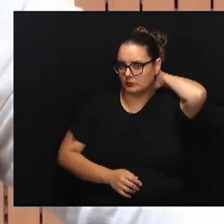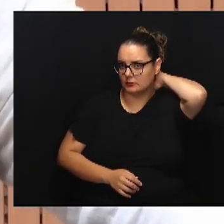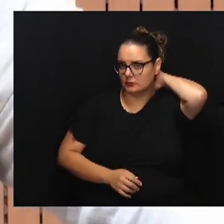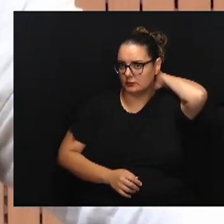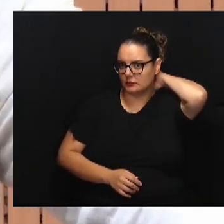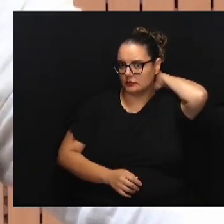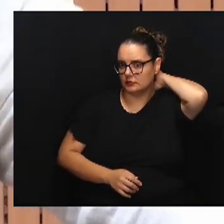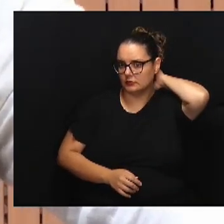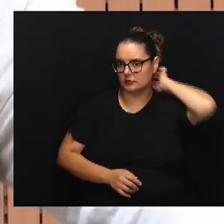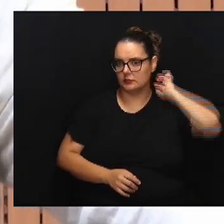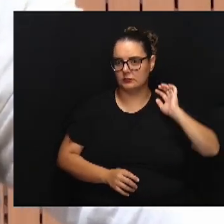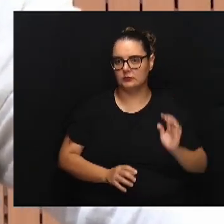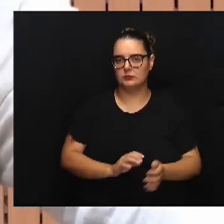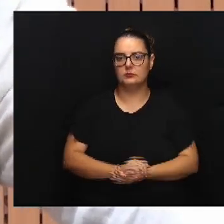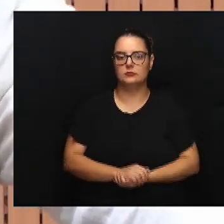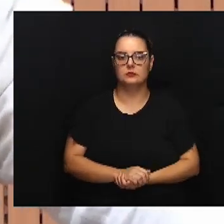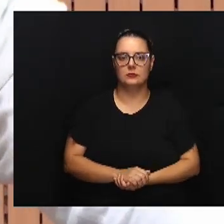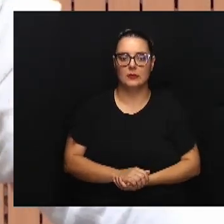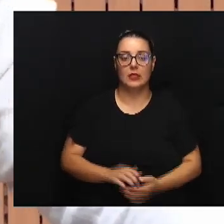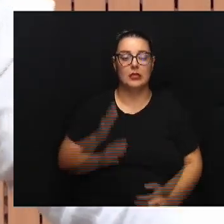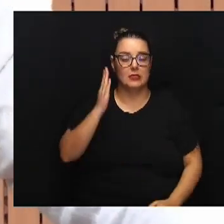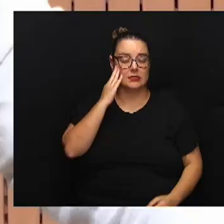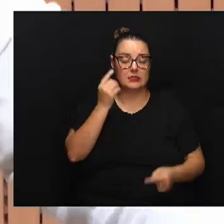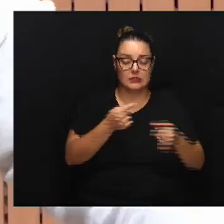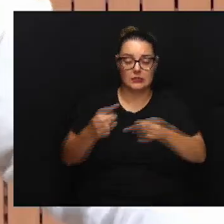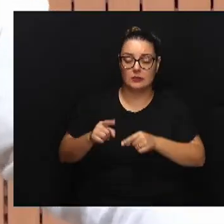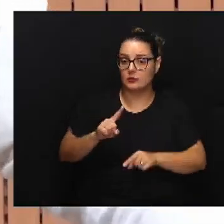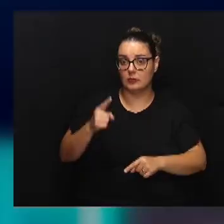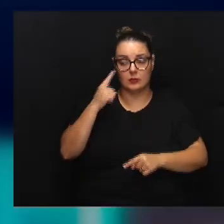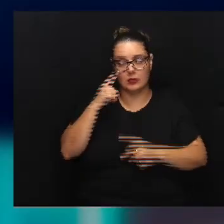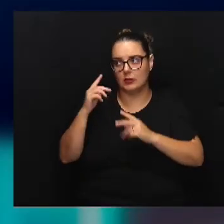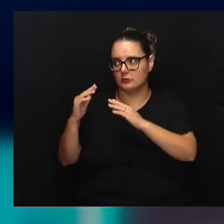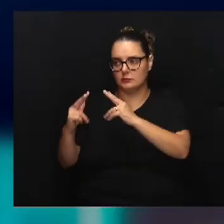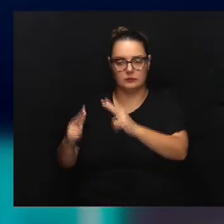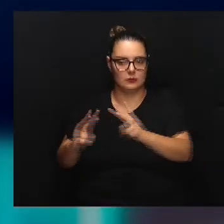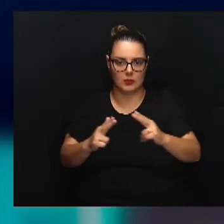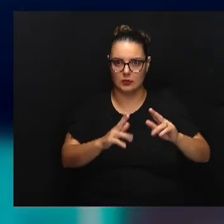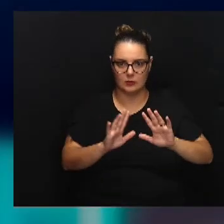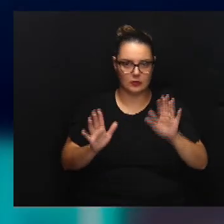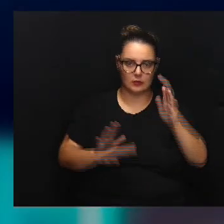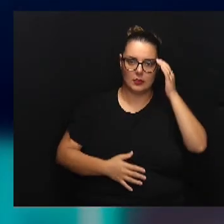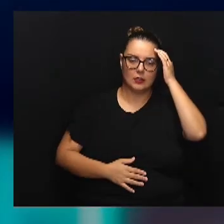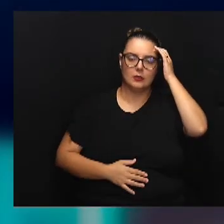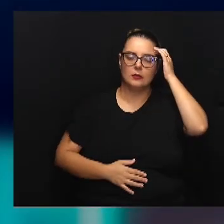sei que isso é polêmico, não é uma coisa consensual,